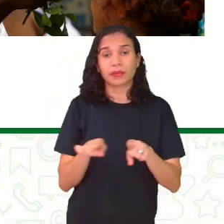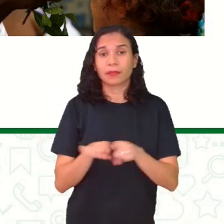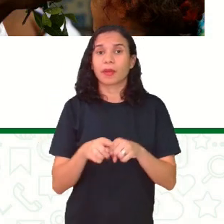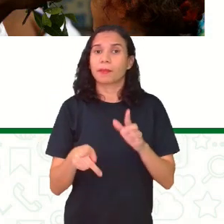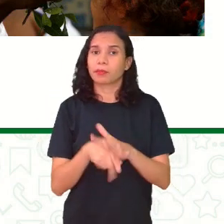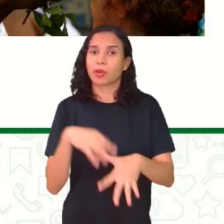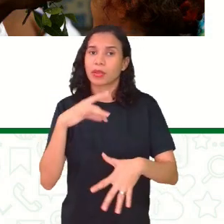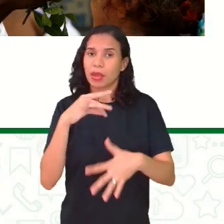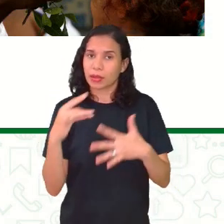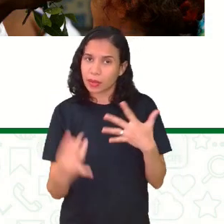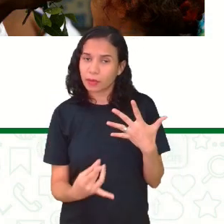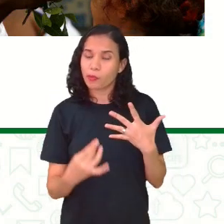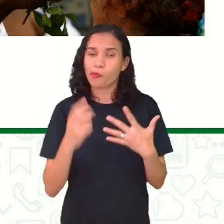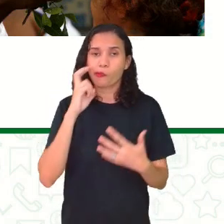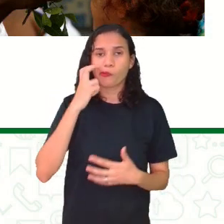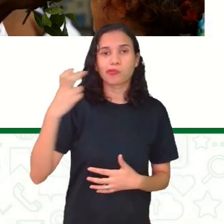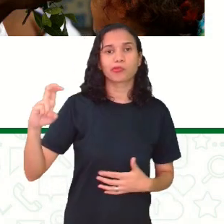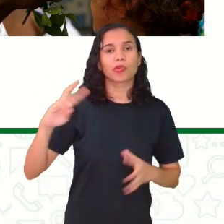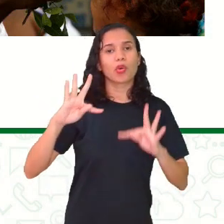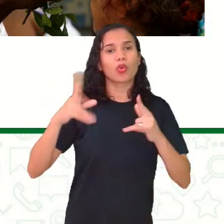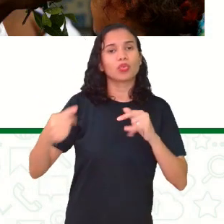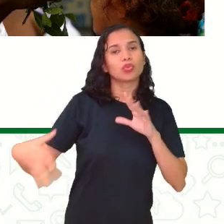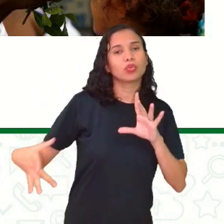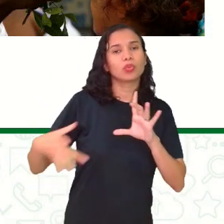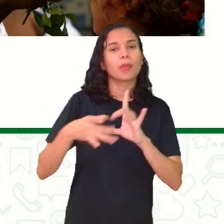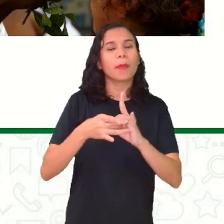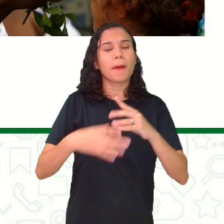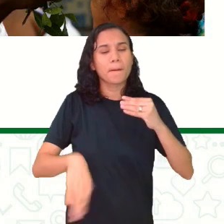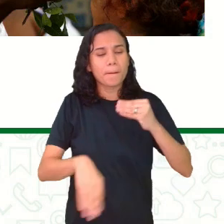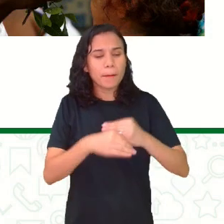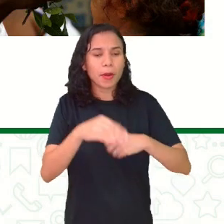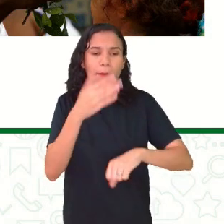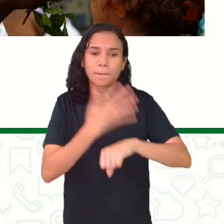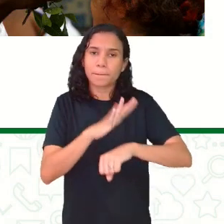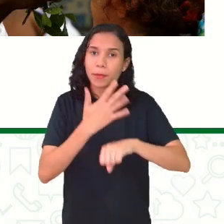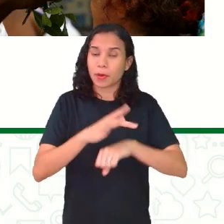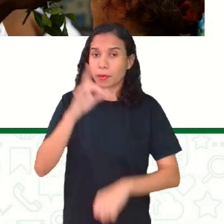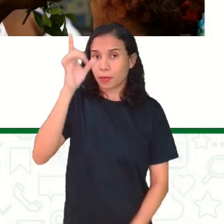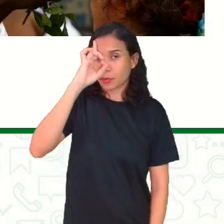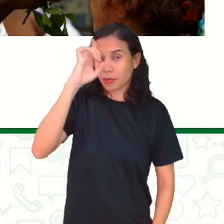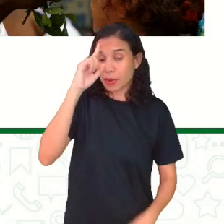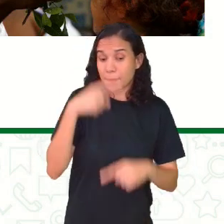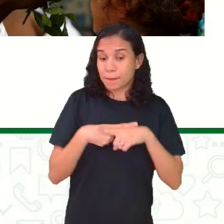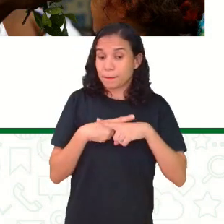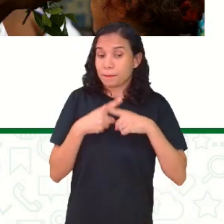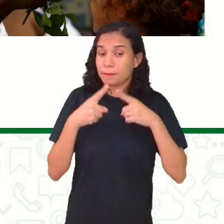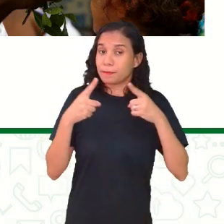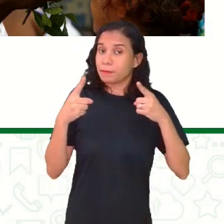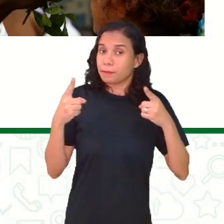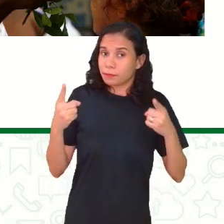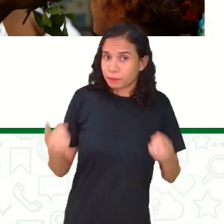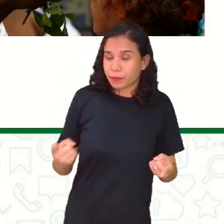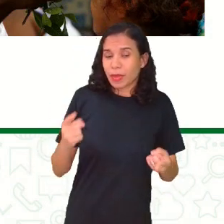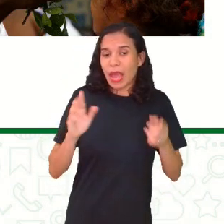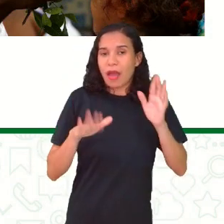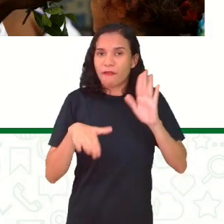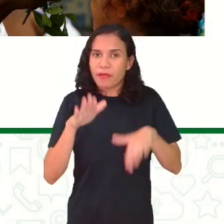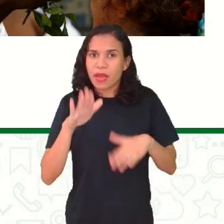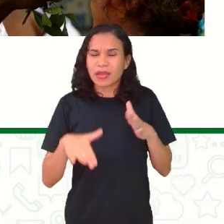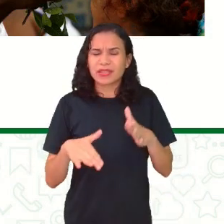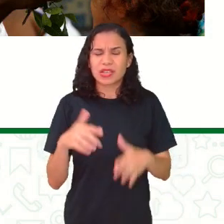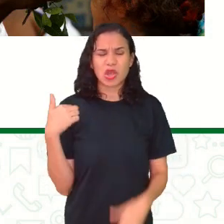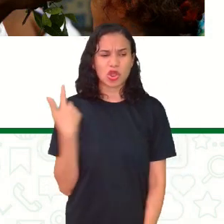matriz africana. Tudo isso está presente em nosso dia a dia, só que muitas vezes é levado por